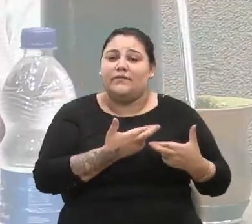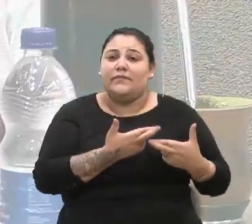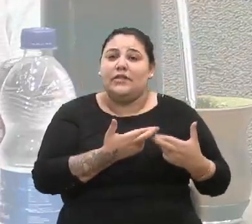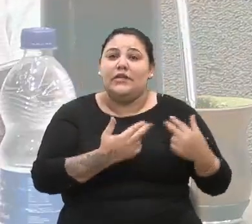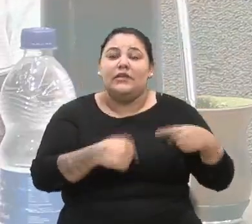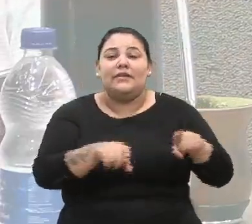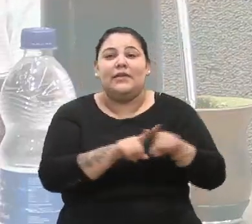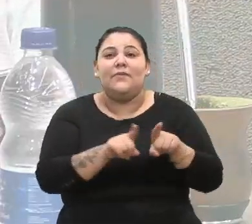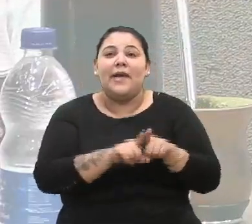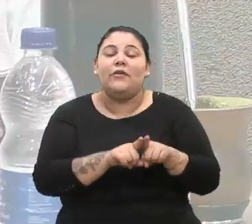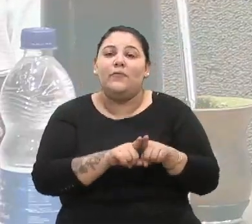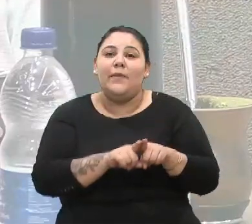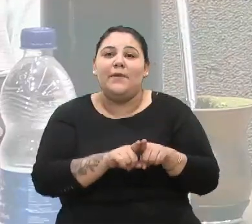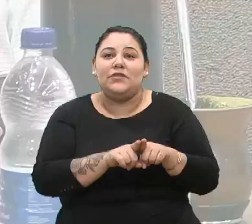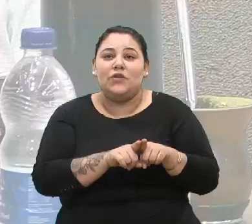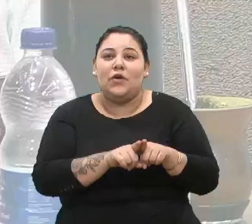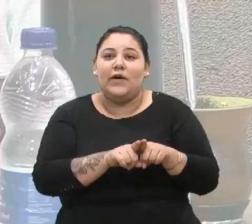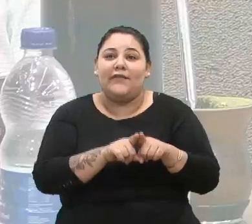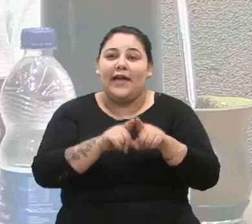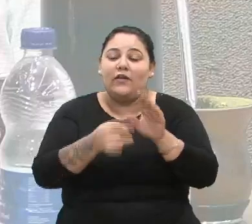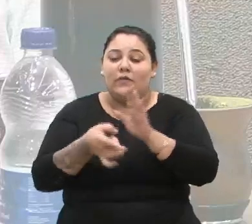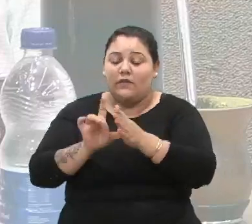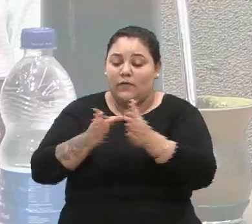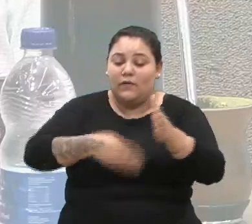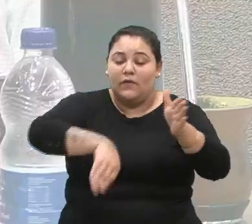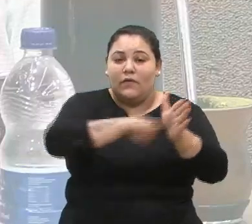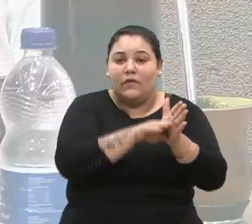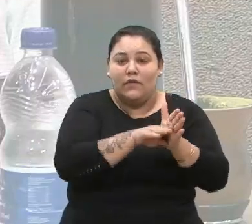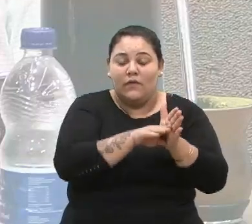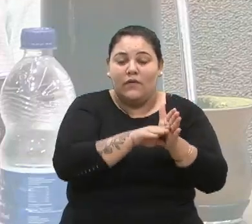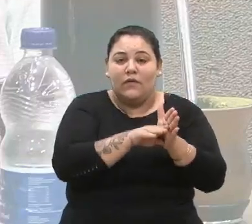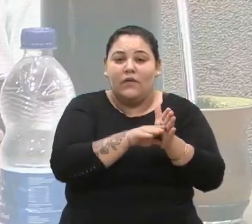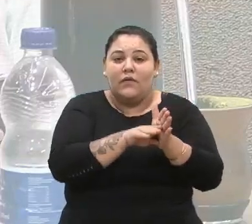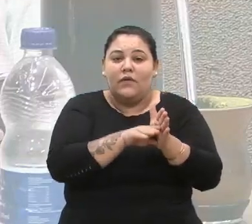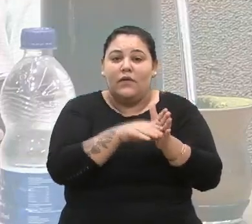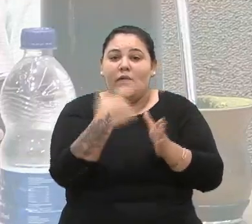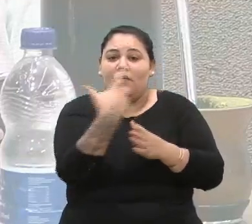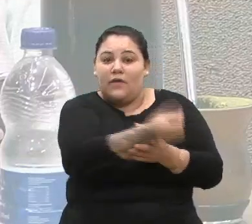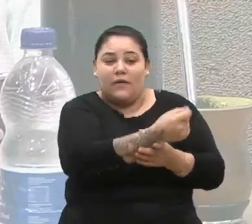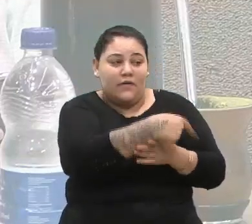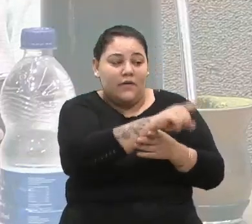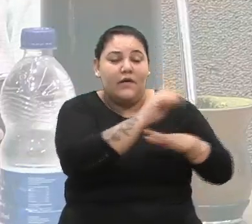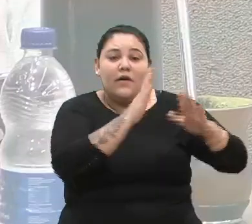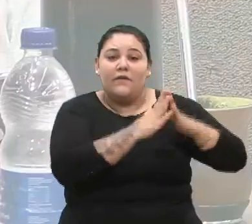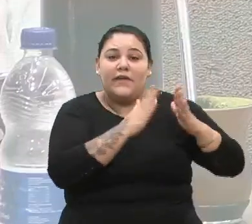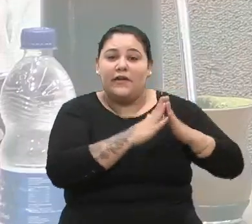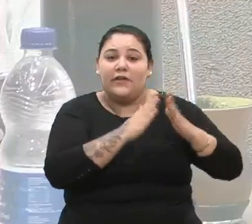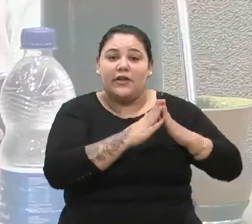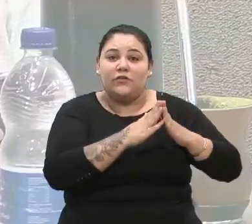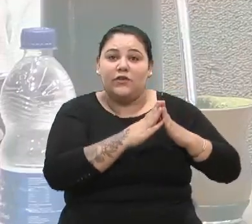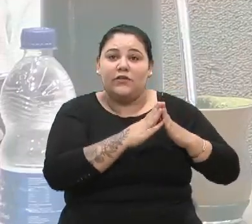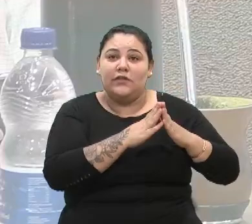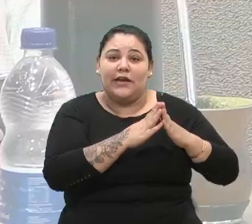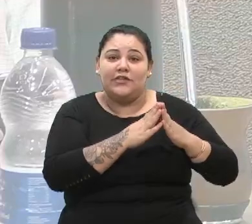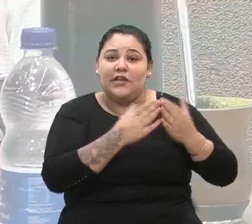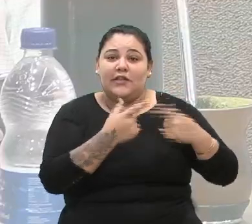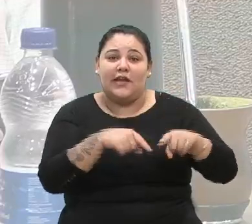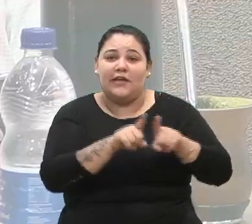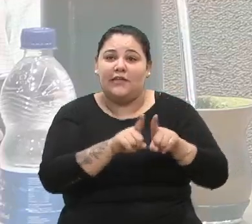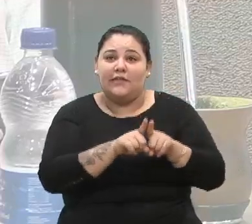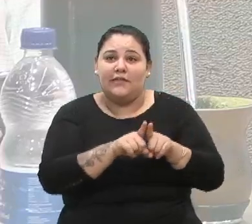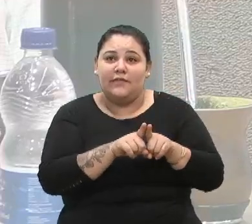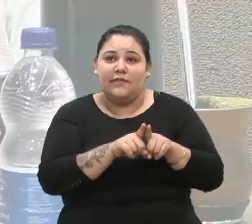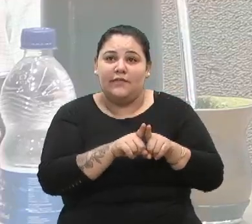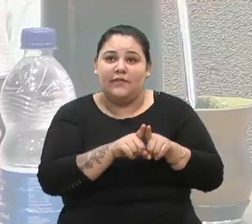Porque quanto antes o cara chega lá, antes ele vai para casa. Então, assim, ó, não tem como recolher todo o lixo e fazer o giro